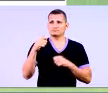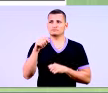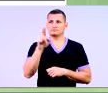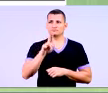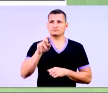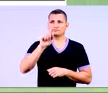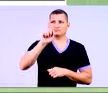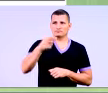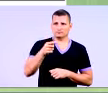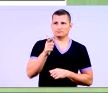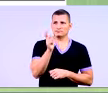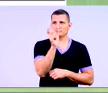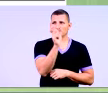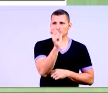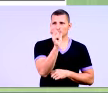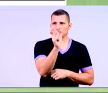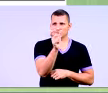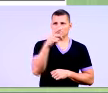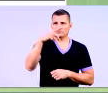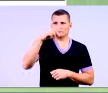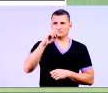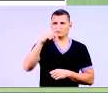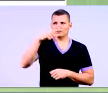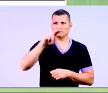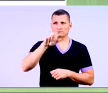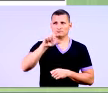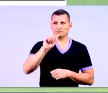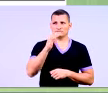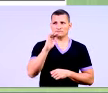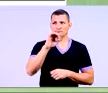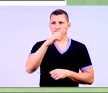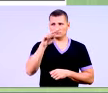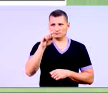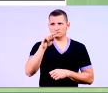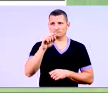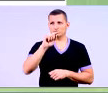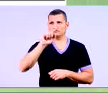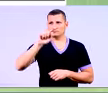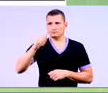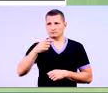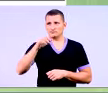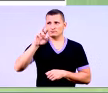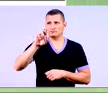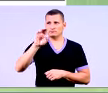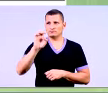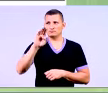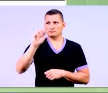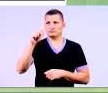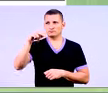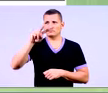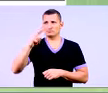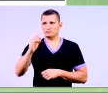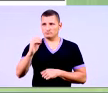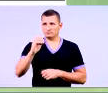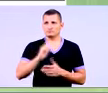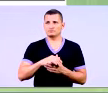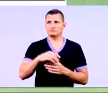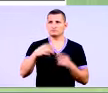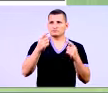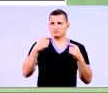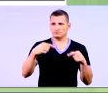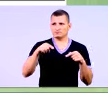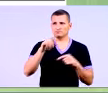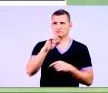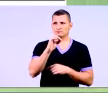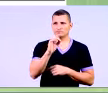variável rebanho é a variável população vai ser do tipo imt e do be a